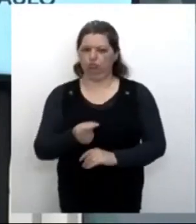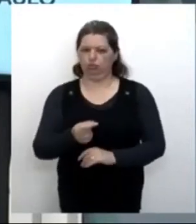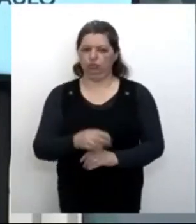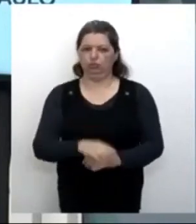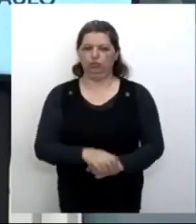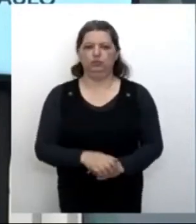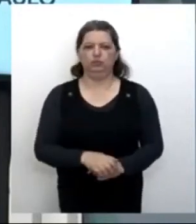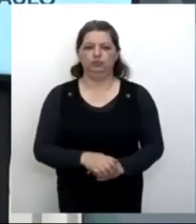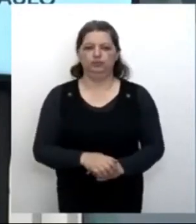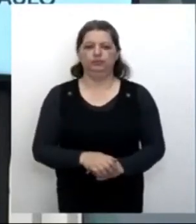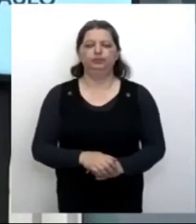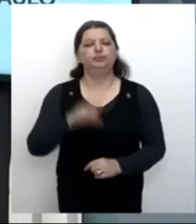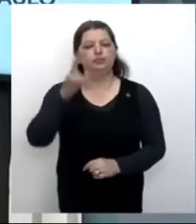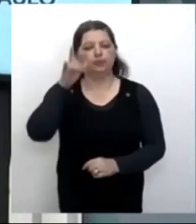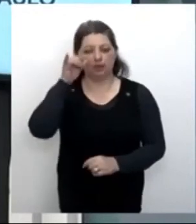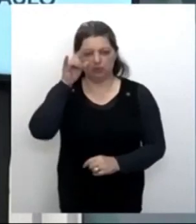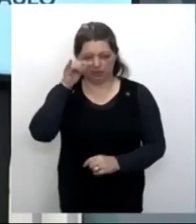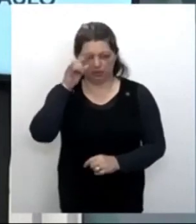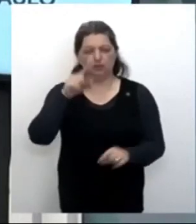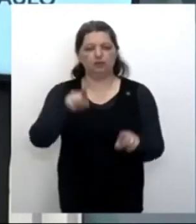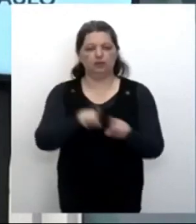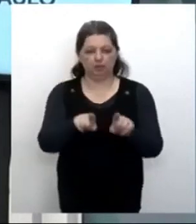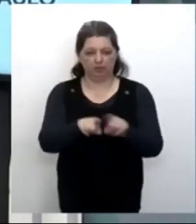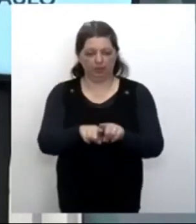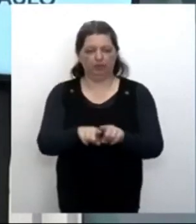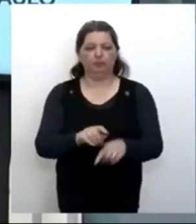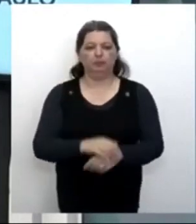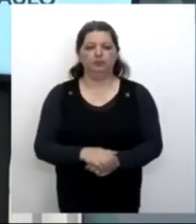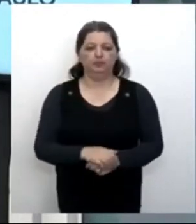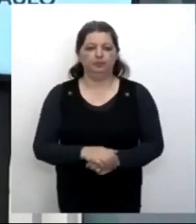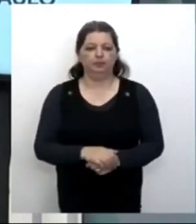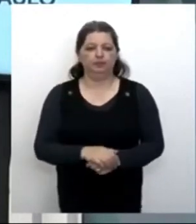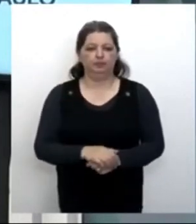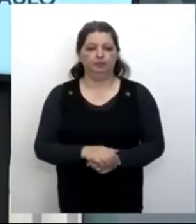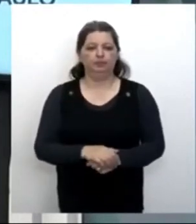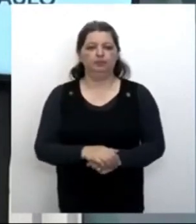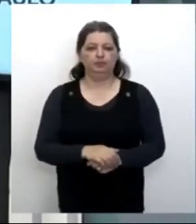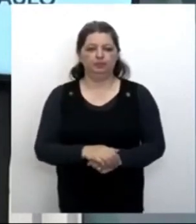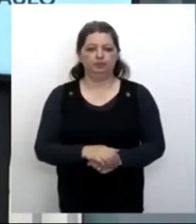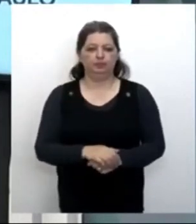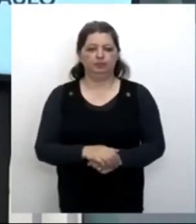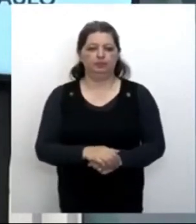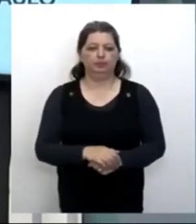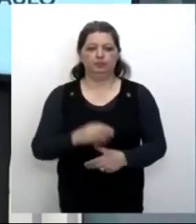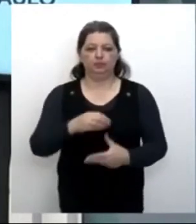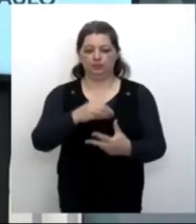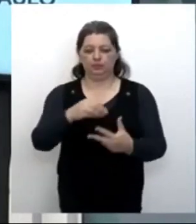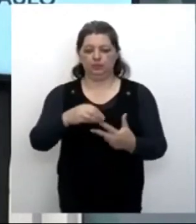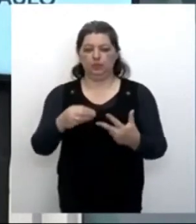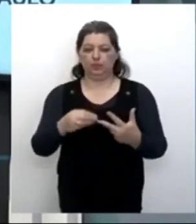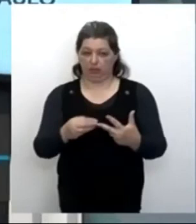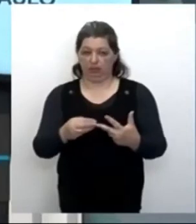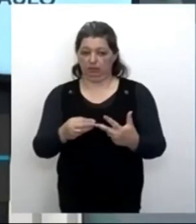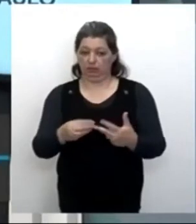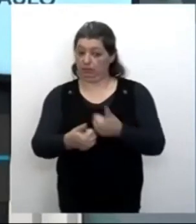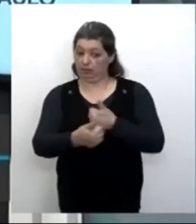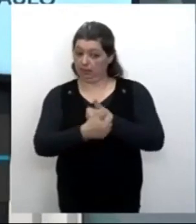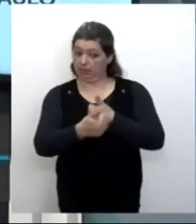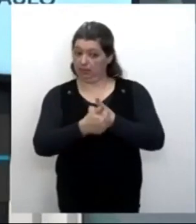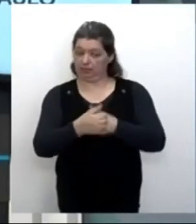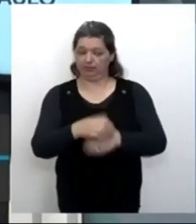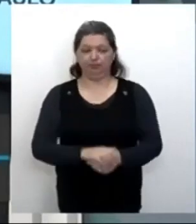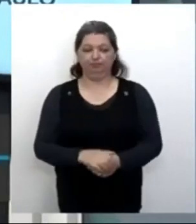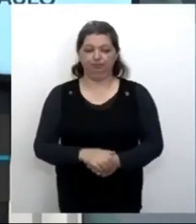eu no Instagram, o bruxo da física no Instagram. E o Enem está vindo, uma